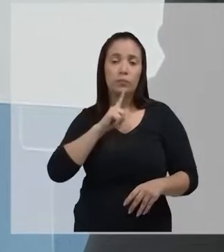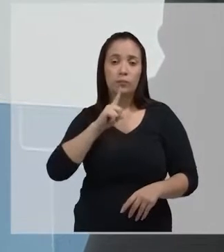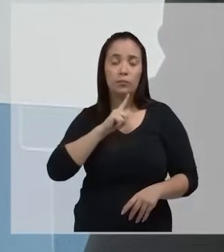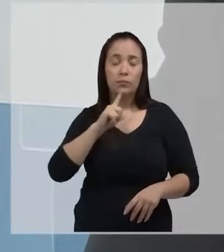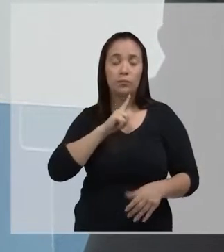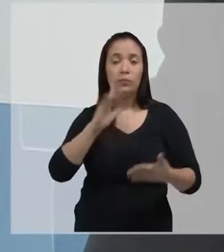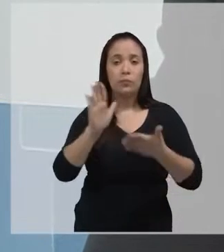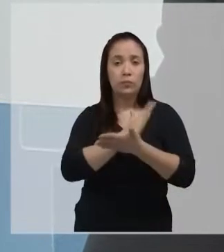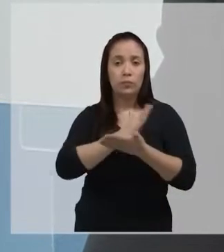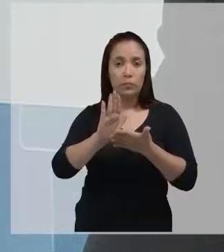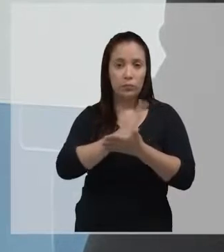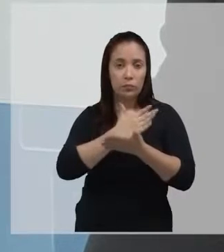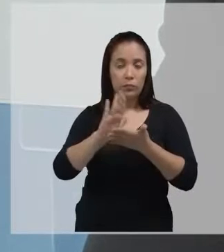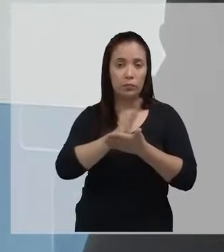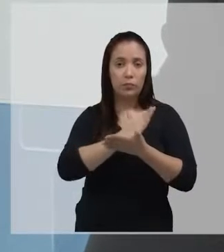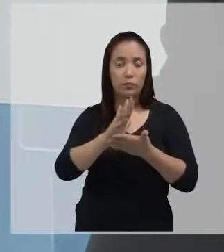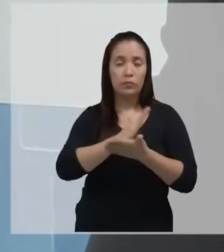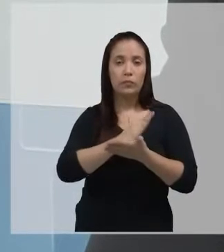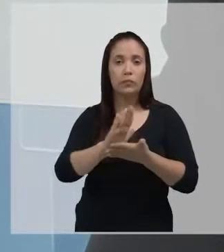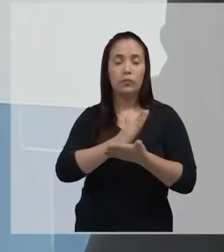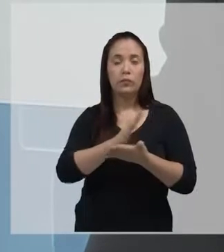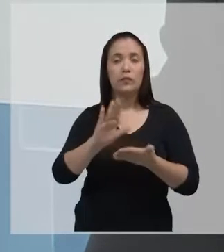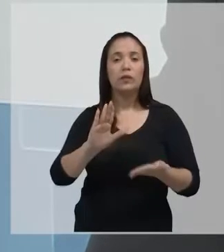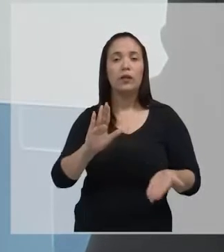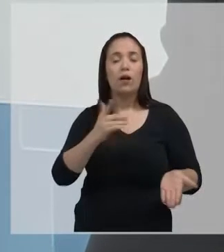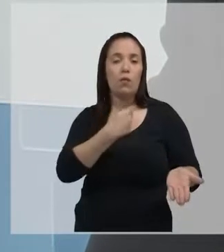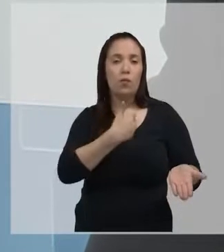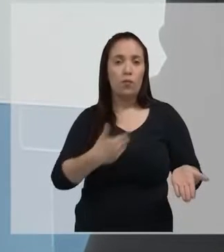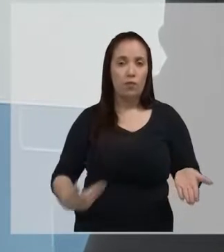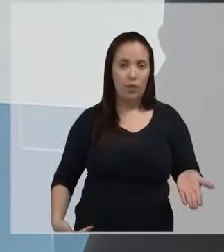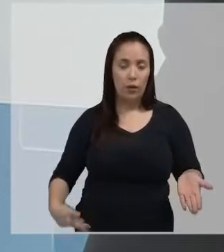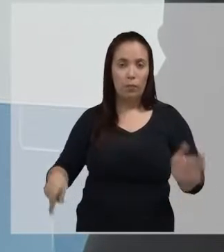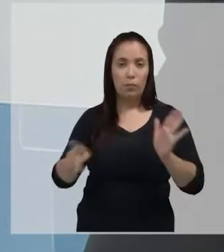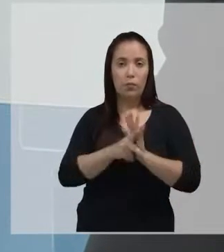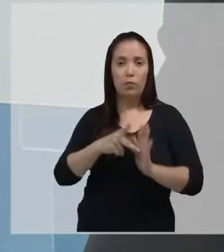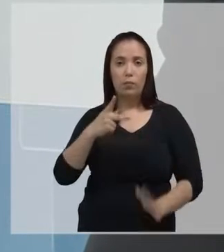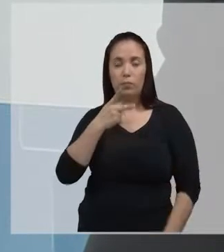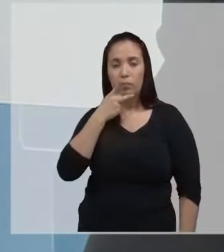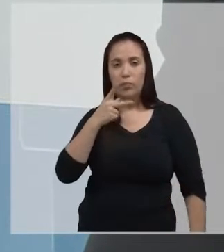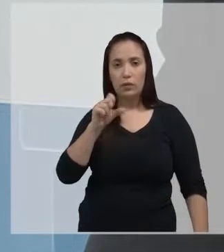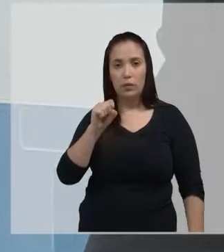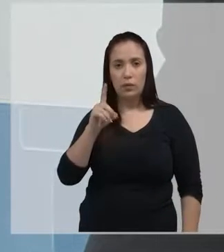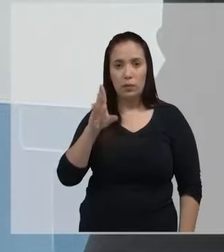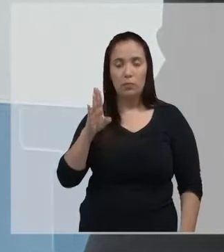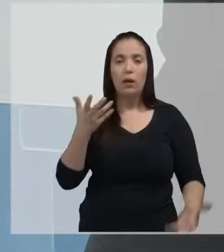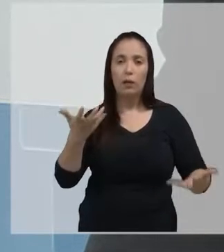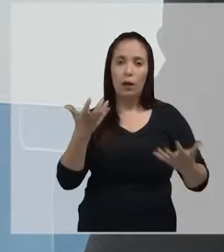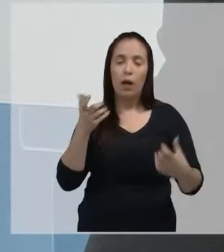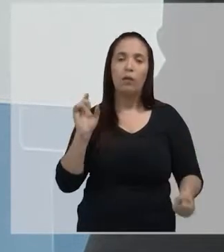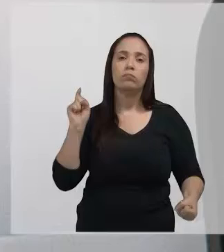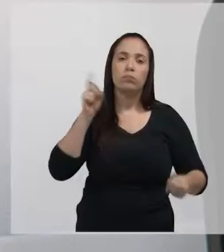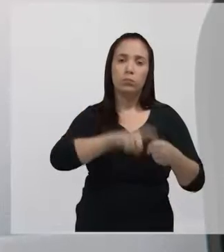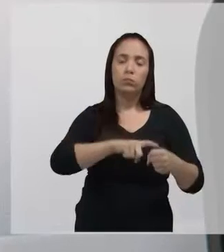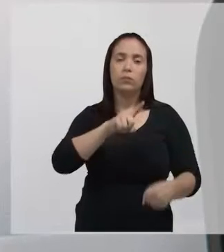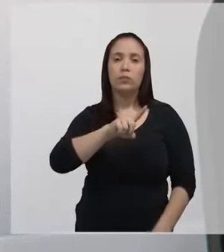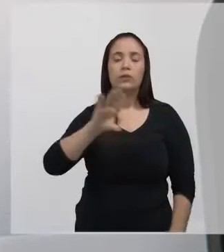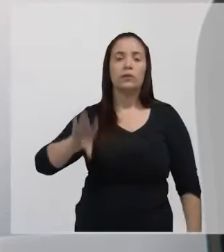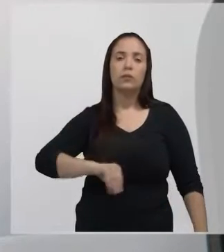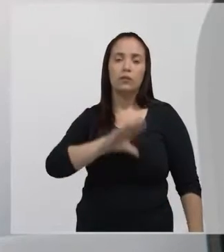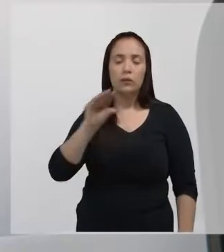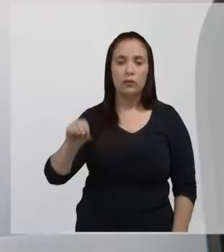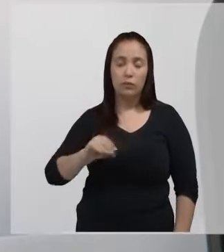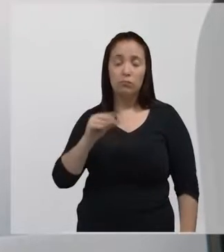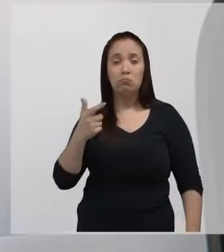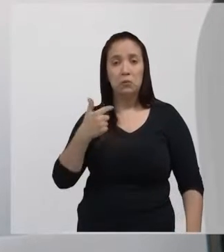do partido, como governadores, né, Luiz? Declararam apoio a Ciro, é isso? Sem dúvida. E o que me